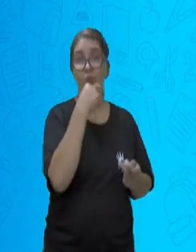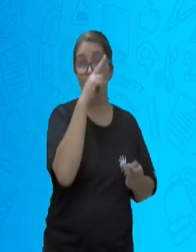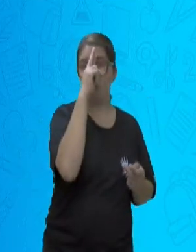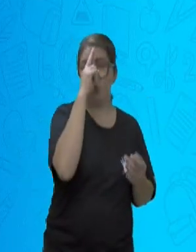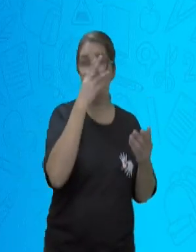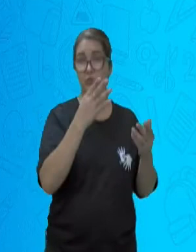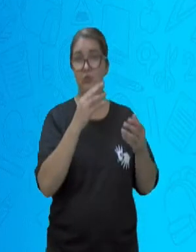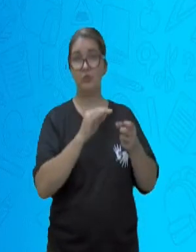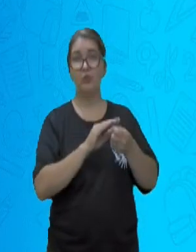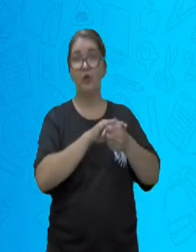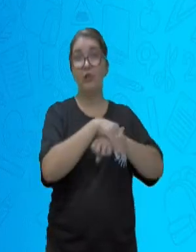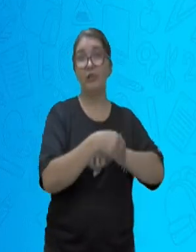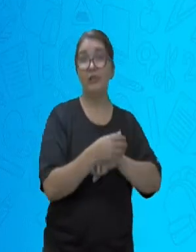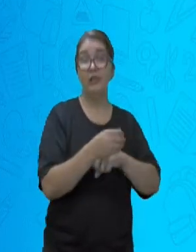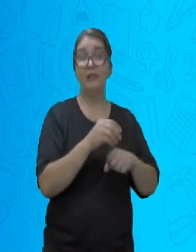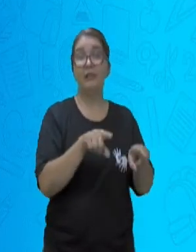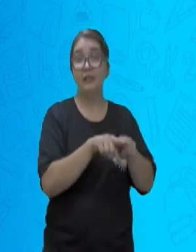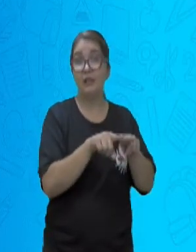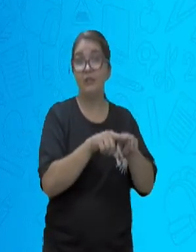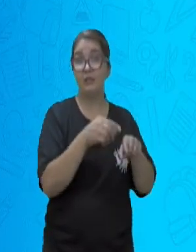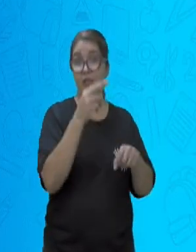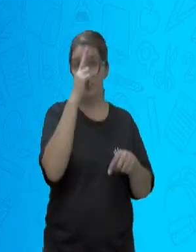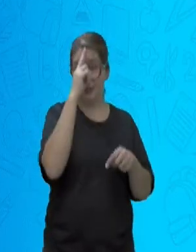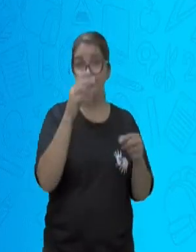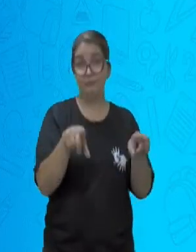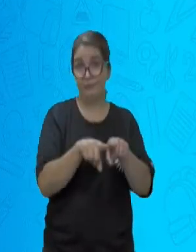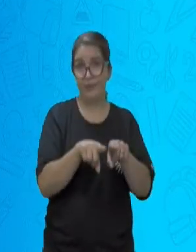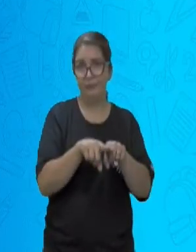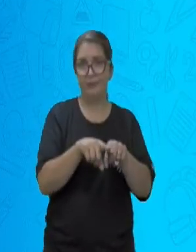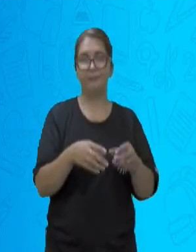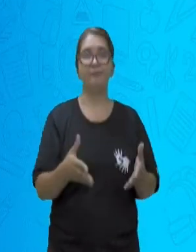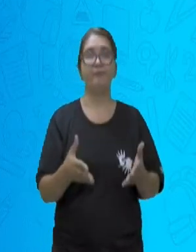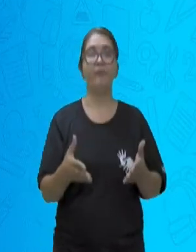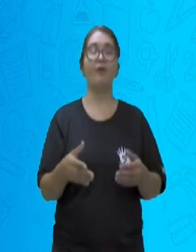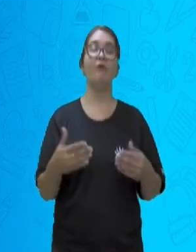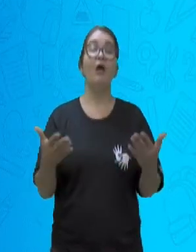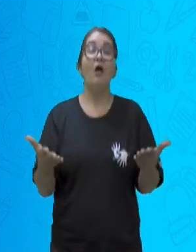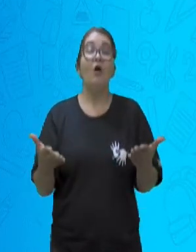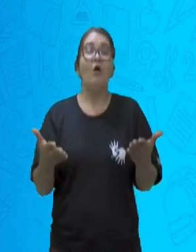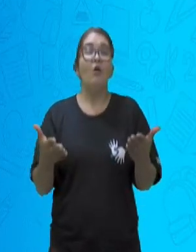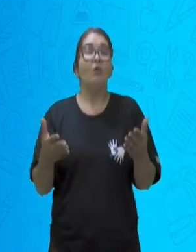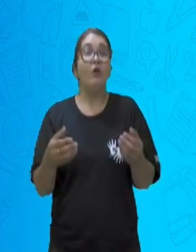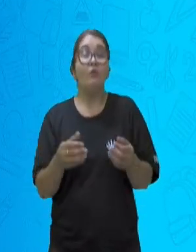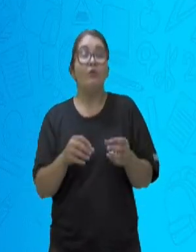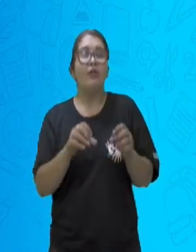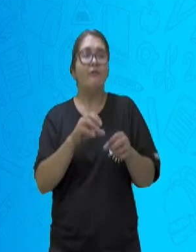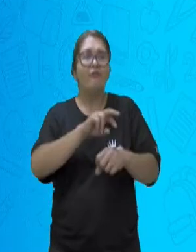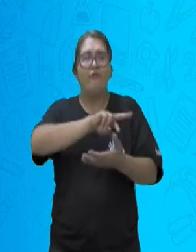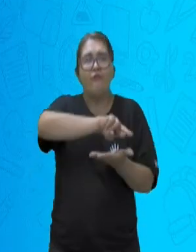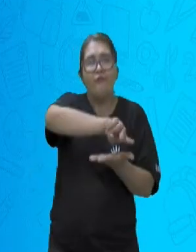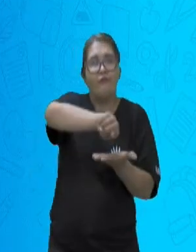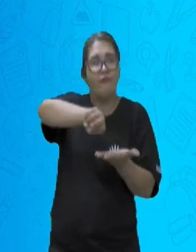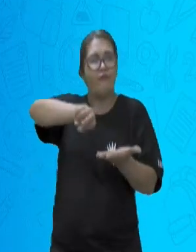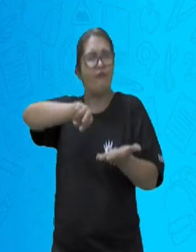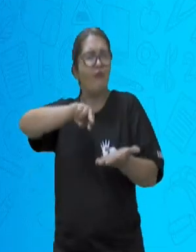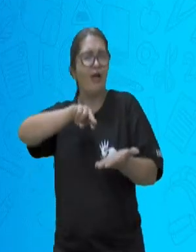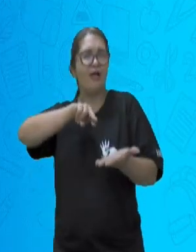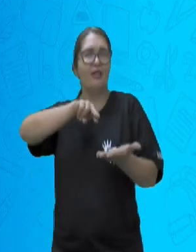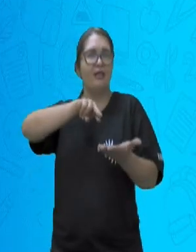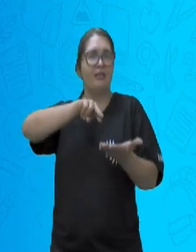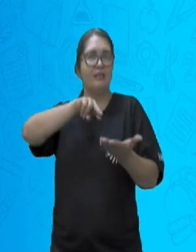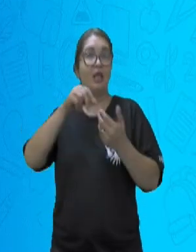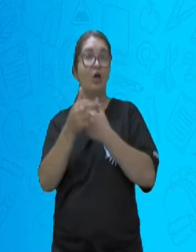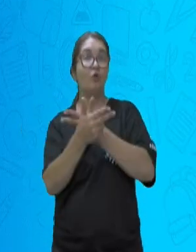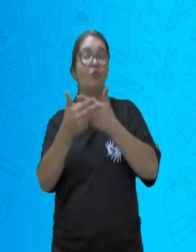Agora, um dos principais fatores de qualidade de vida e ajudar na boa alimentação é